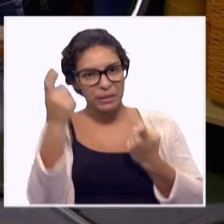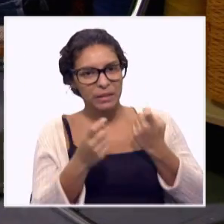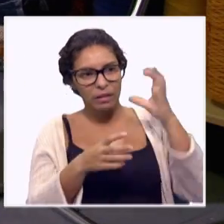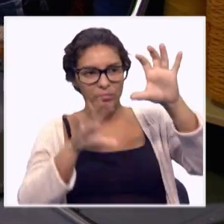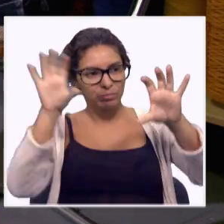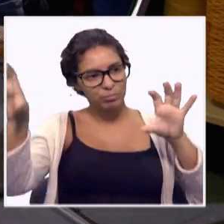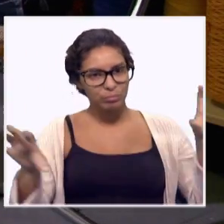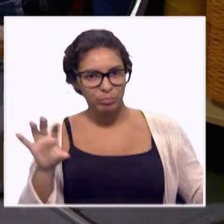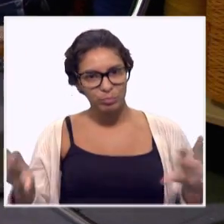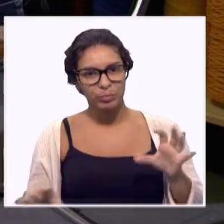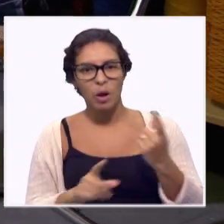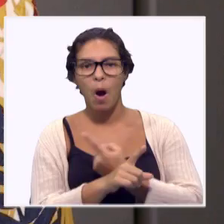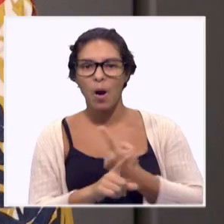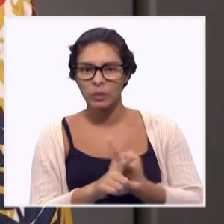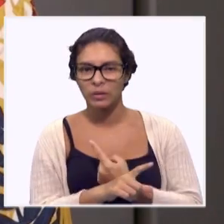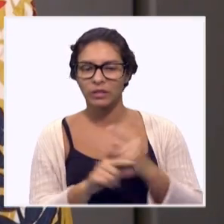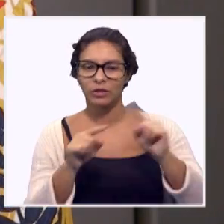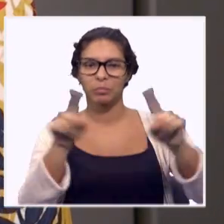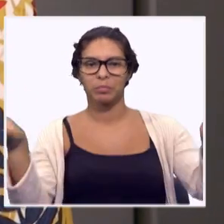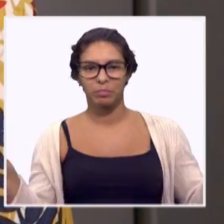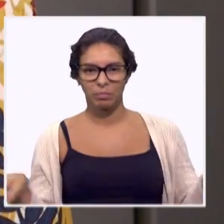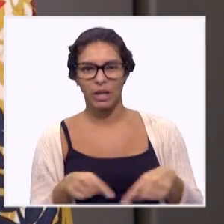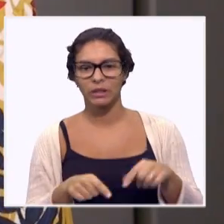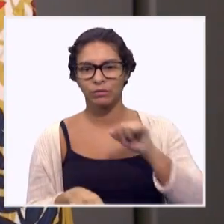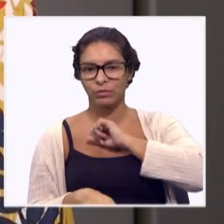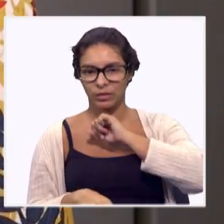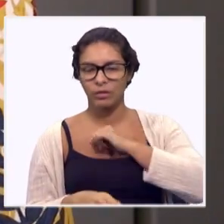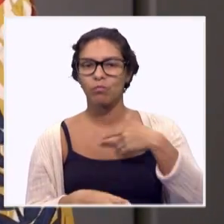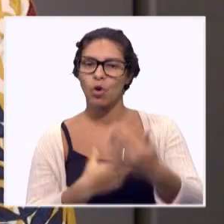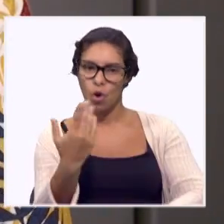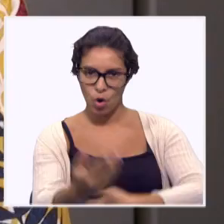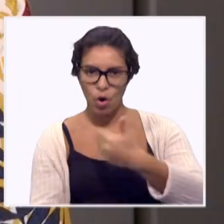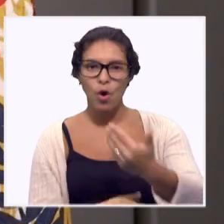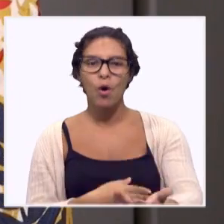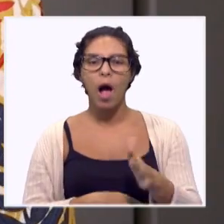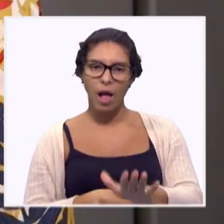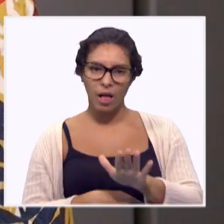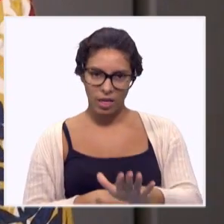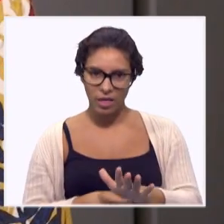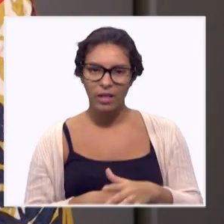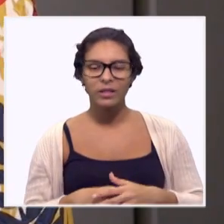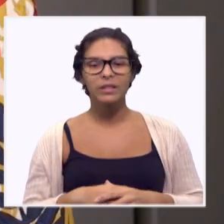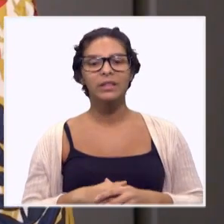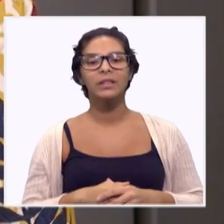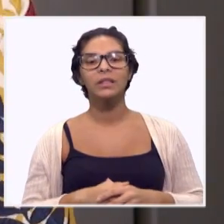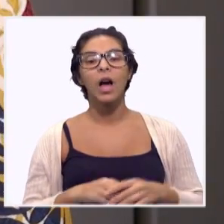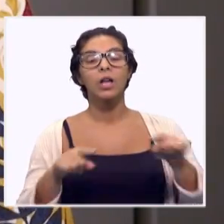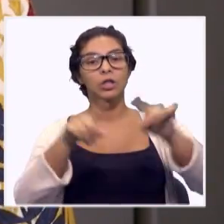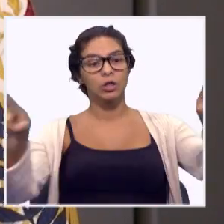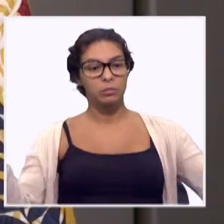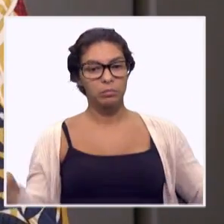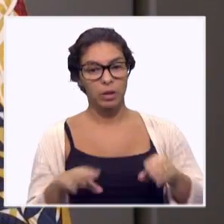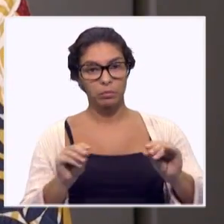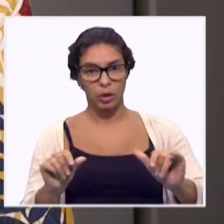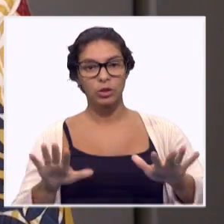Ainda está. Neste momento ainda é um work in progress. Portanto, o